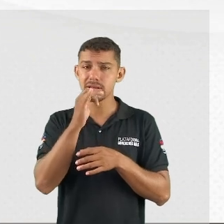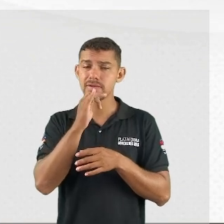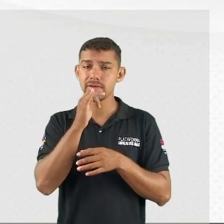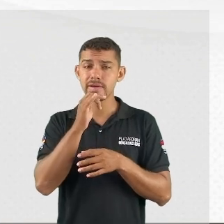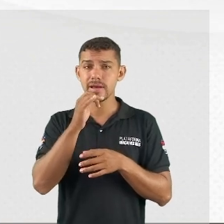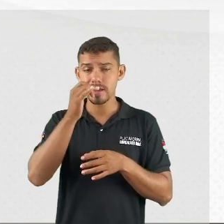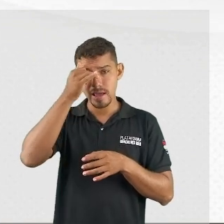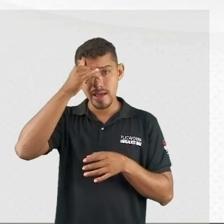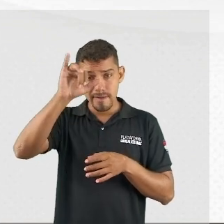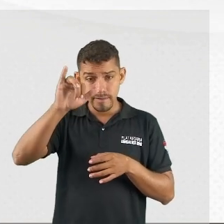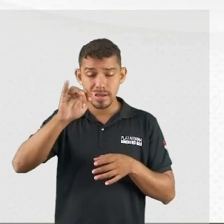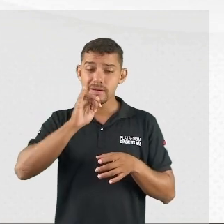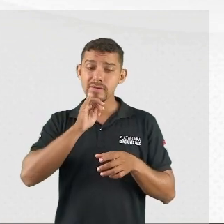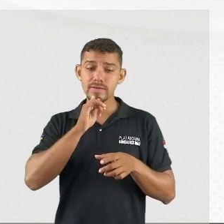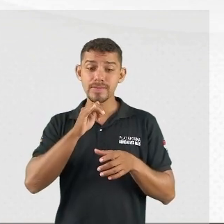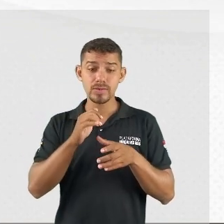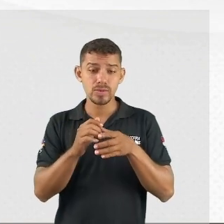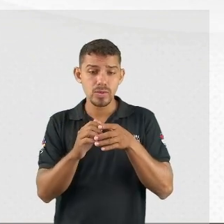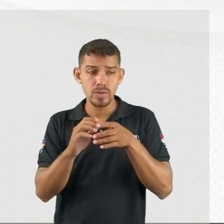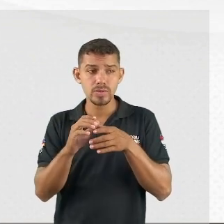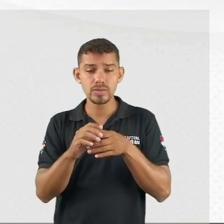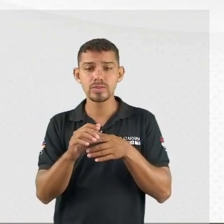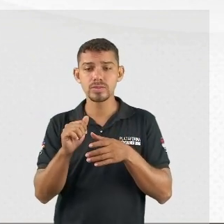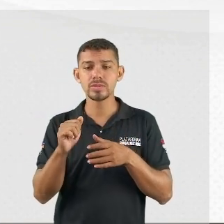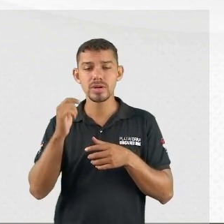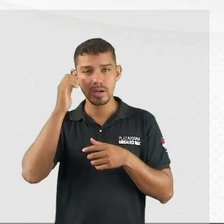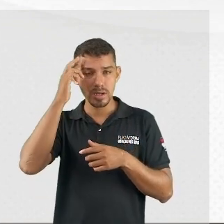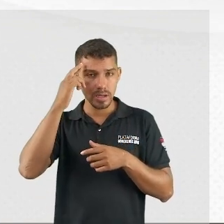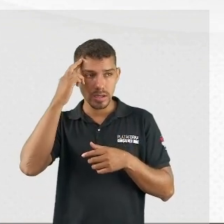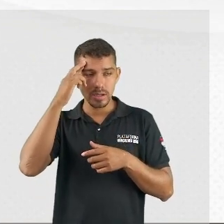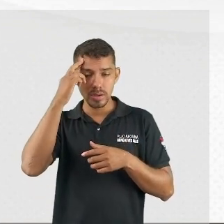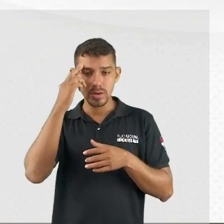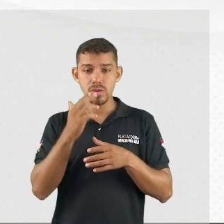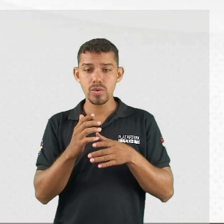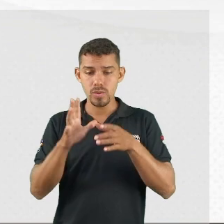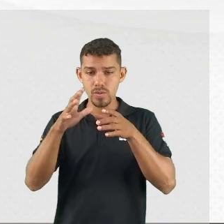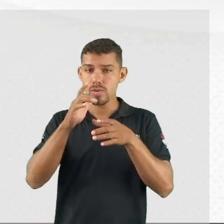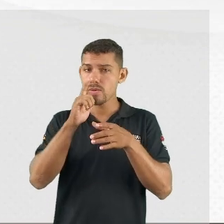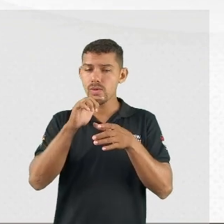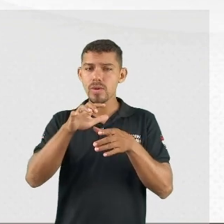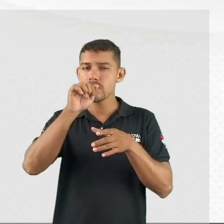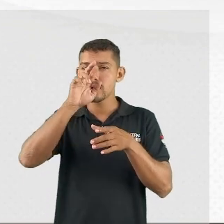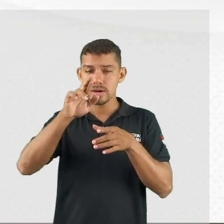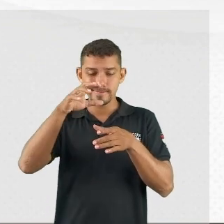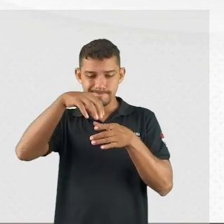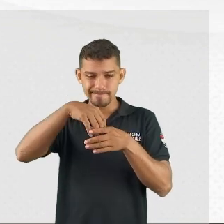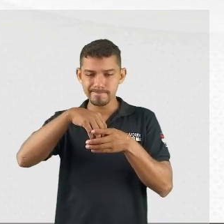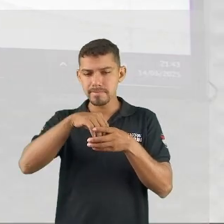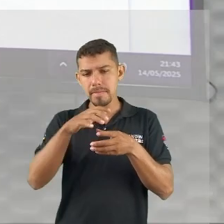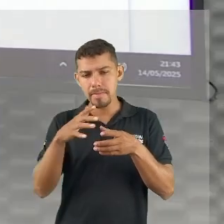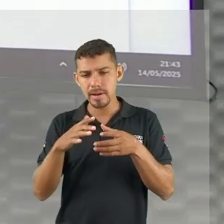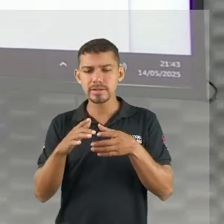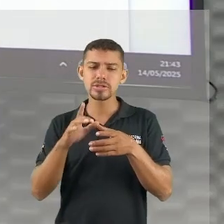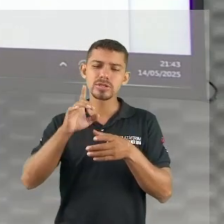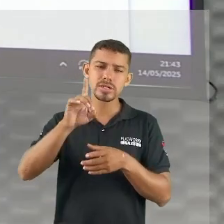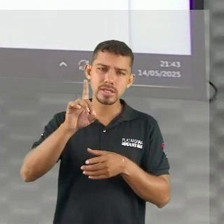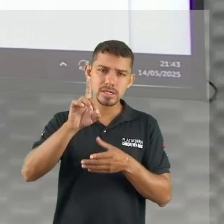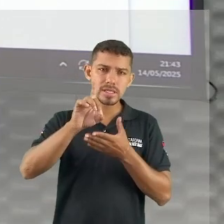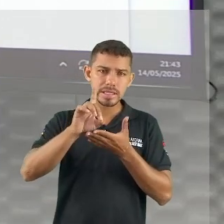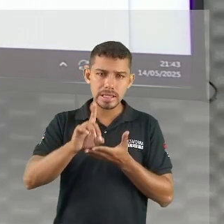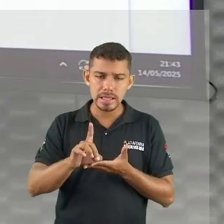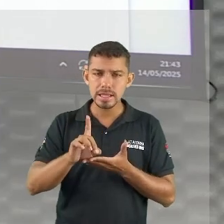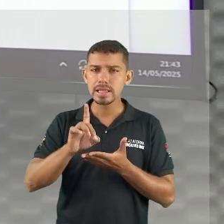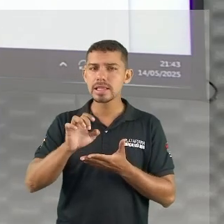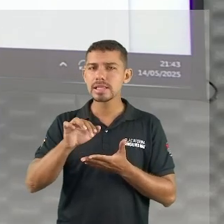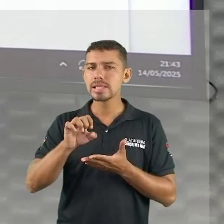com que aquele ar aquecido, vamos lá de novo o raciocínio, o ar dentro aquecido, ele é mais ou menos denso? Menos